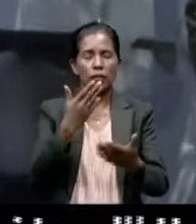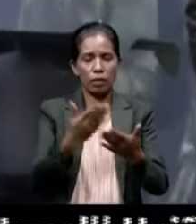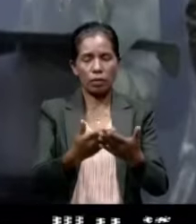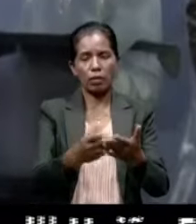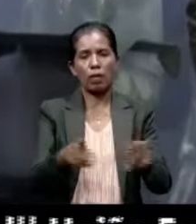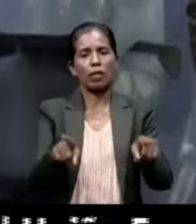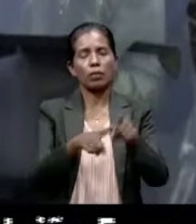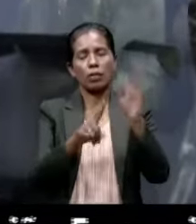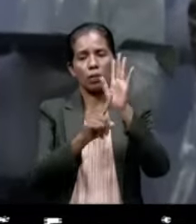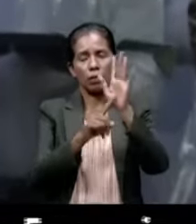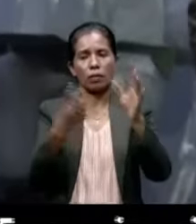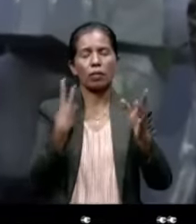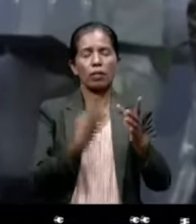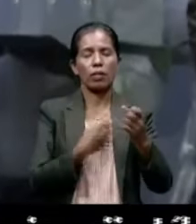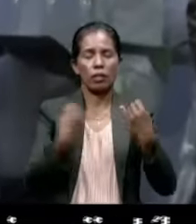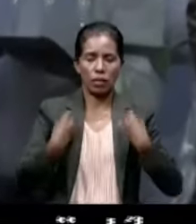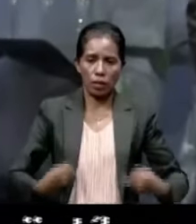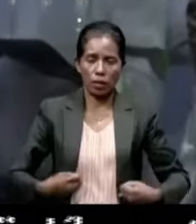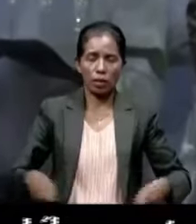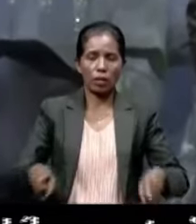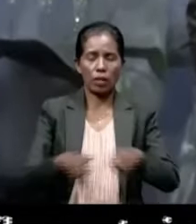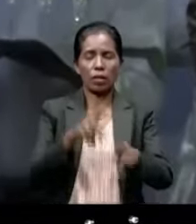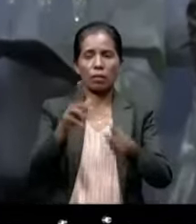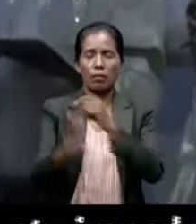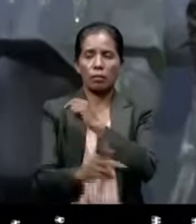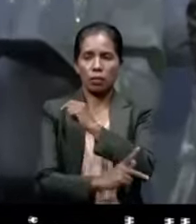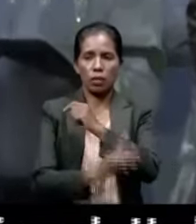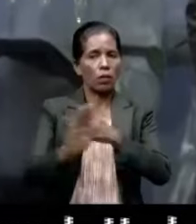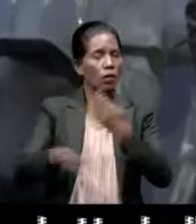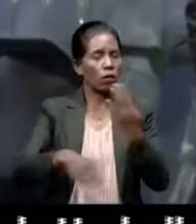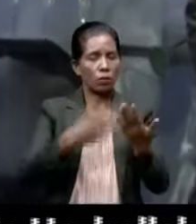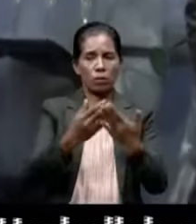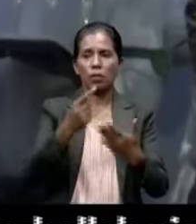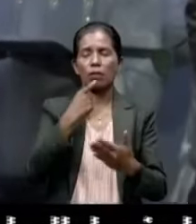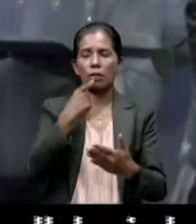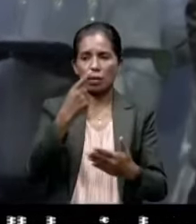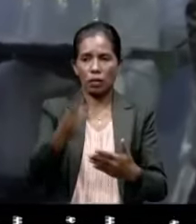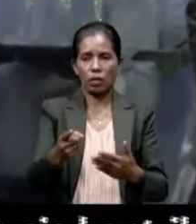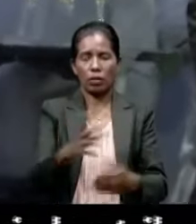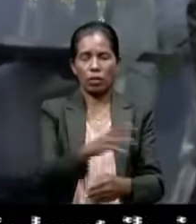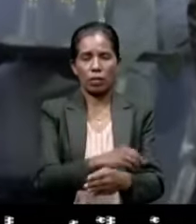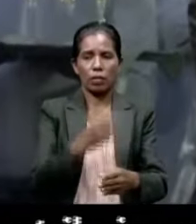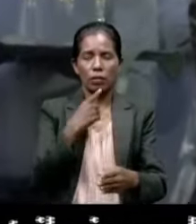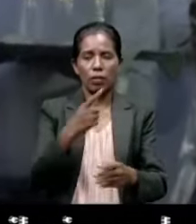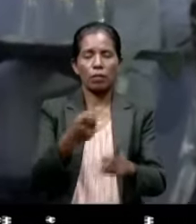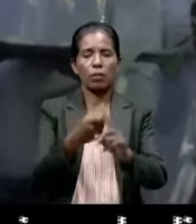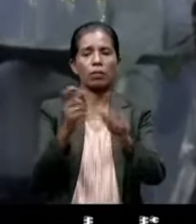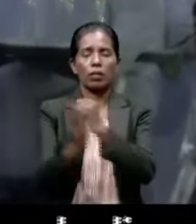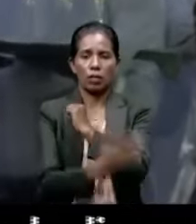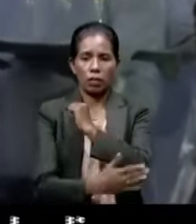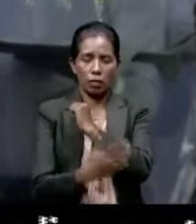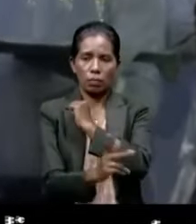entidades portuguesas. Todos reafirmam o compromisso de Portugal